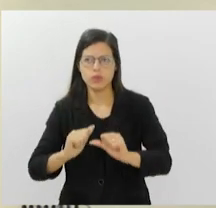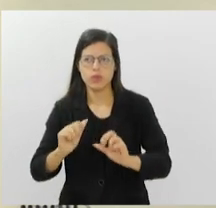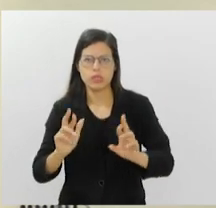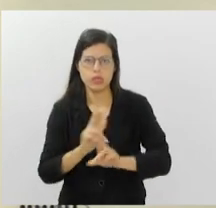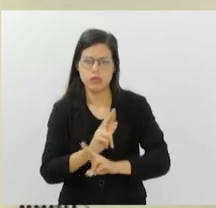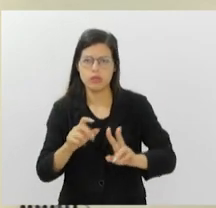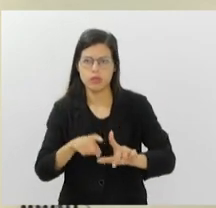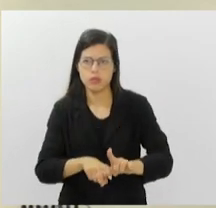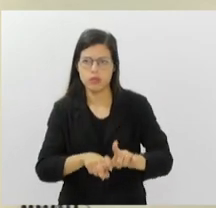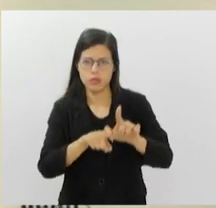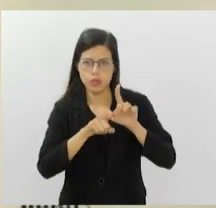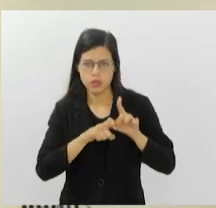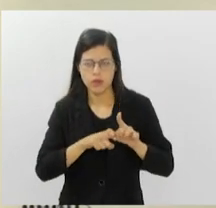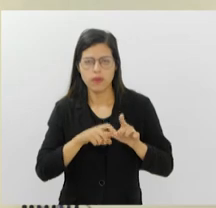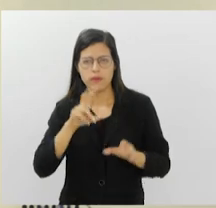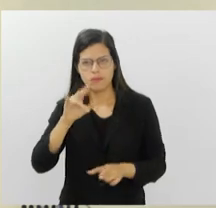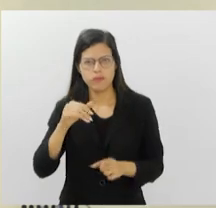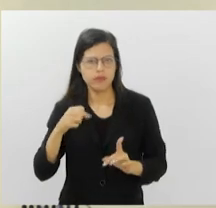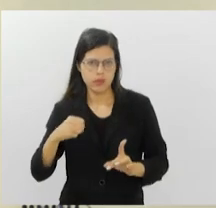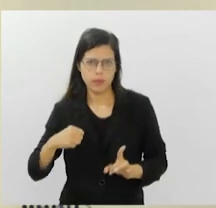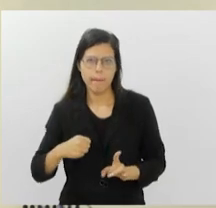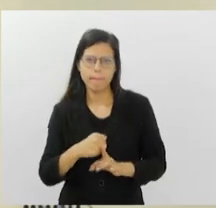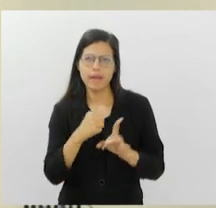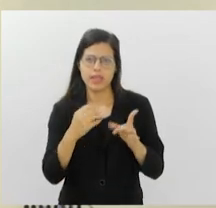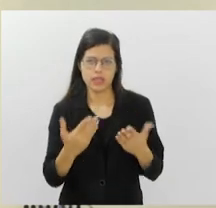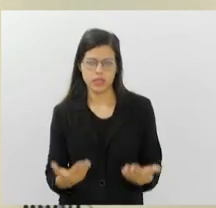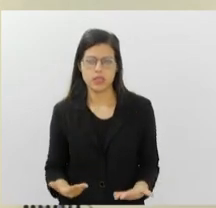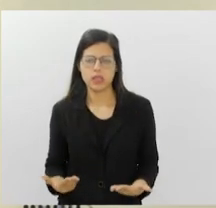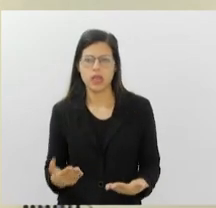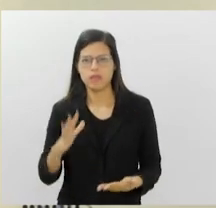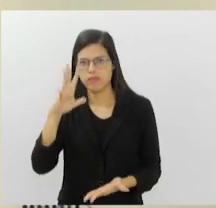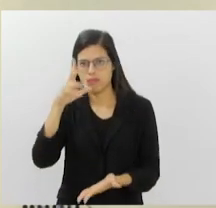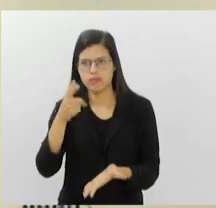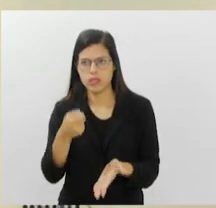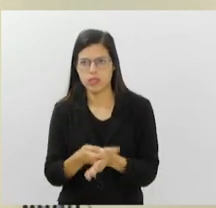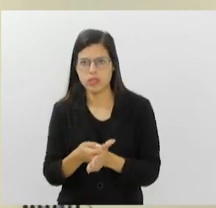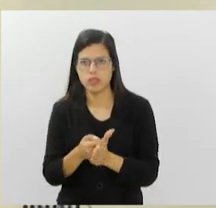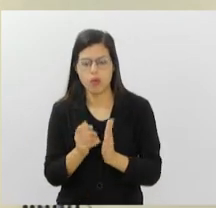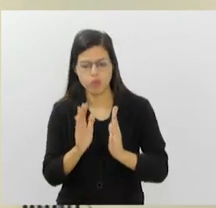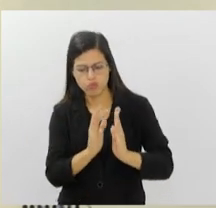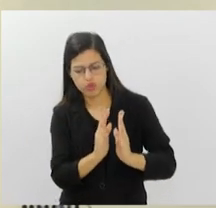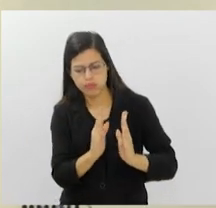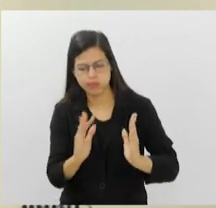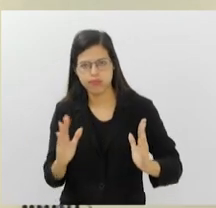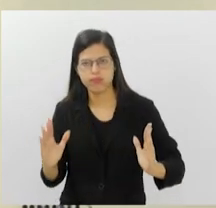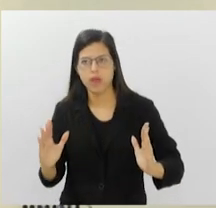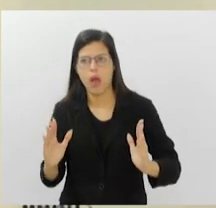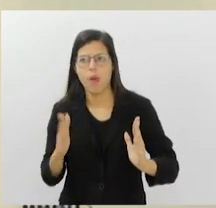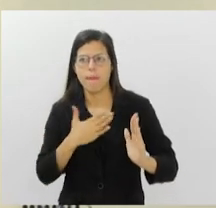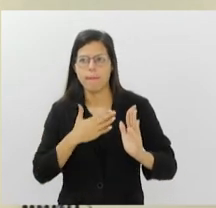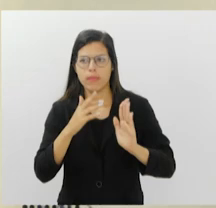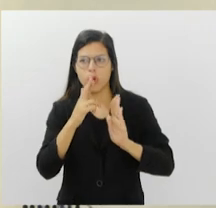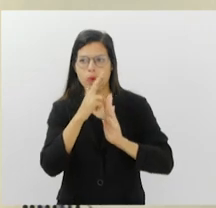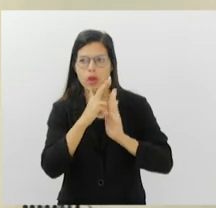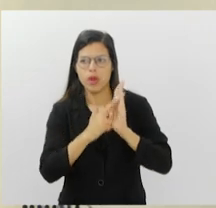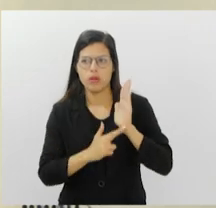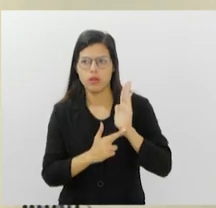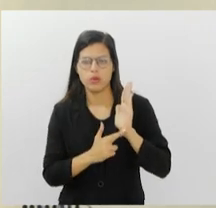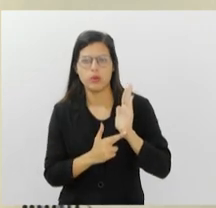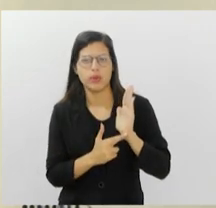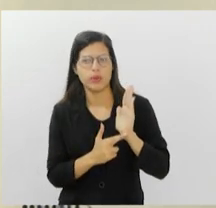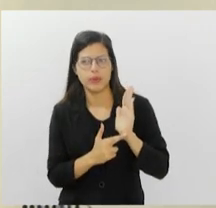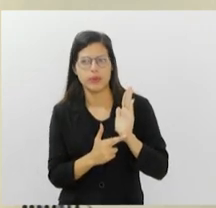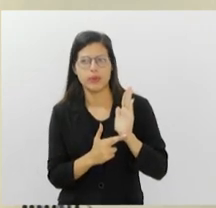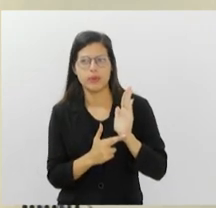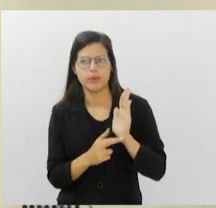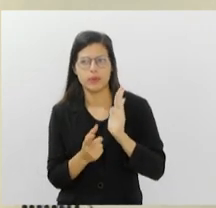de dívida, que obviamente vai impactar. Então tomamos também uma decisão de postergar ao máximo o meu relatório